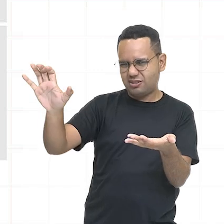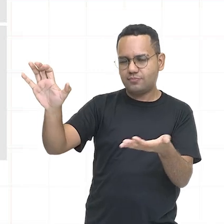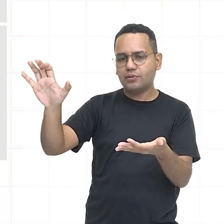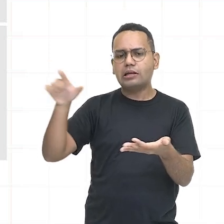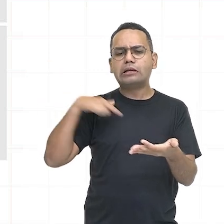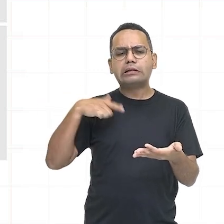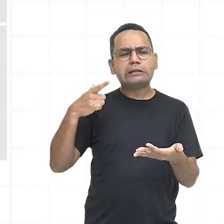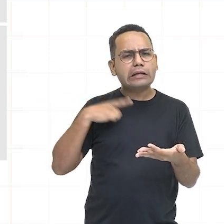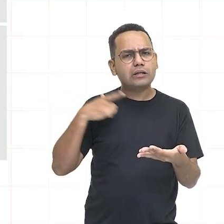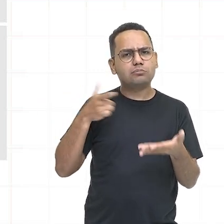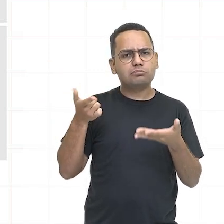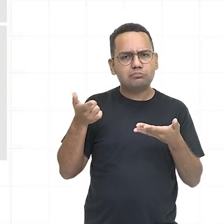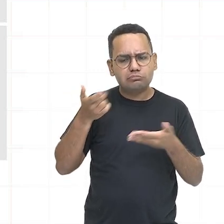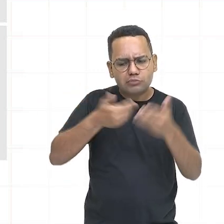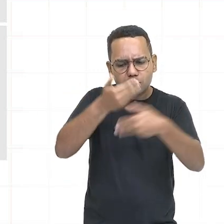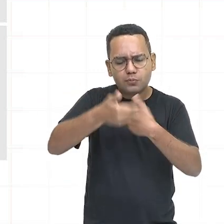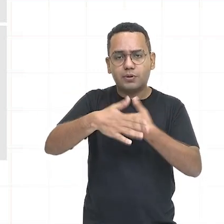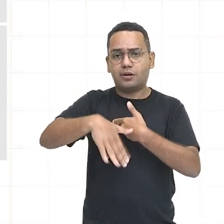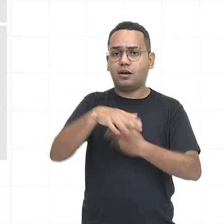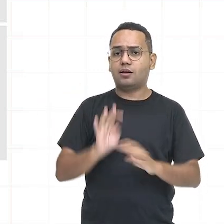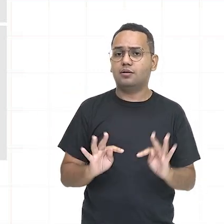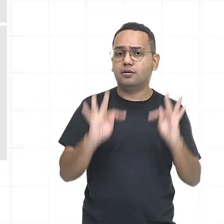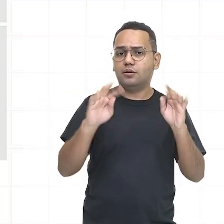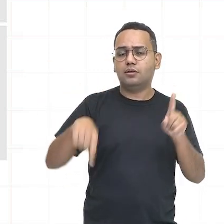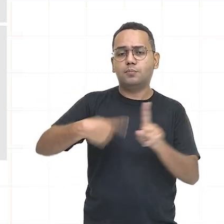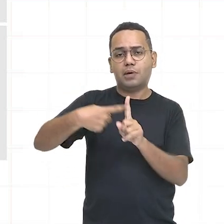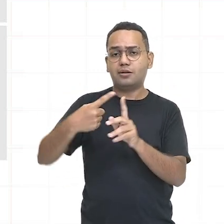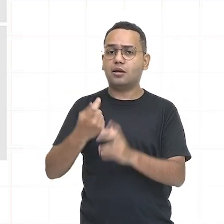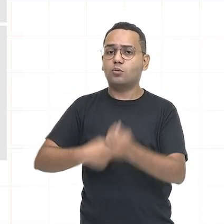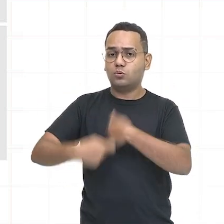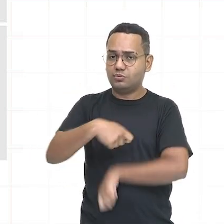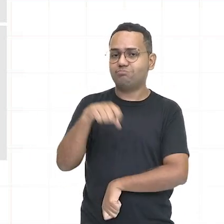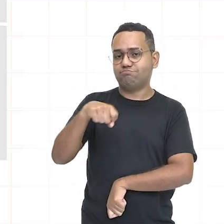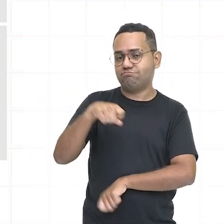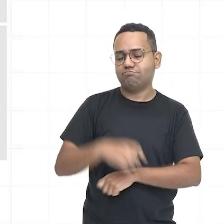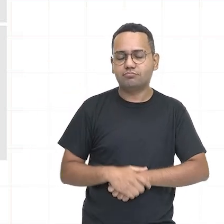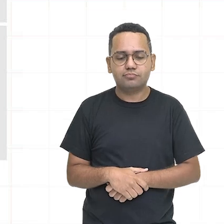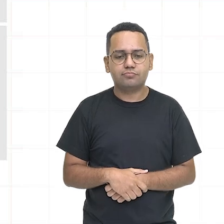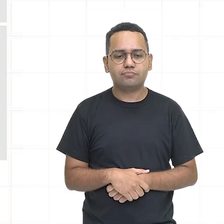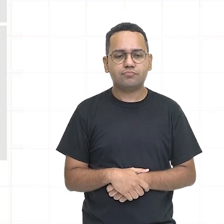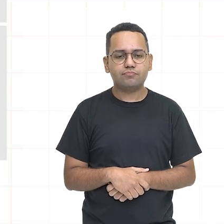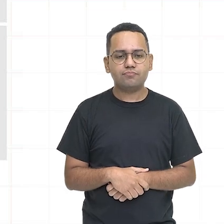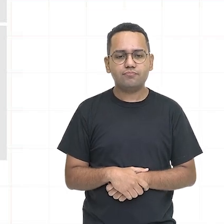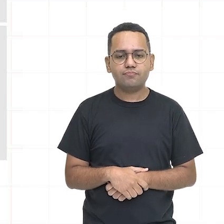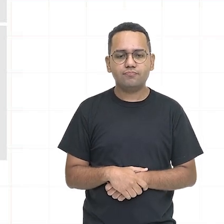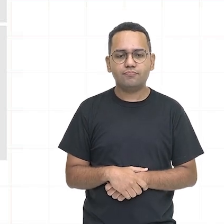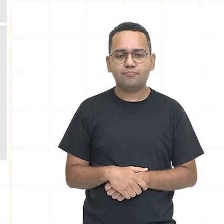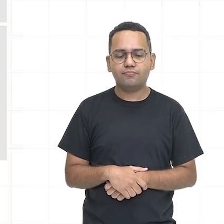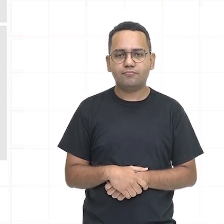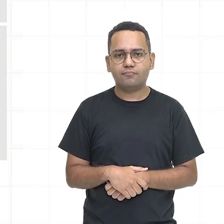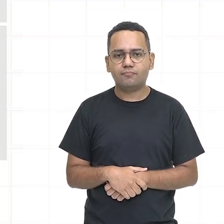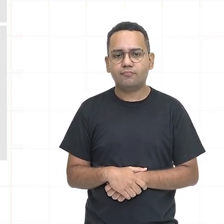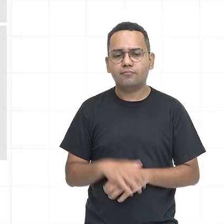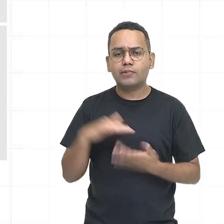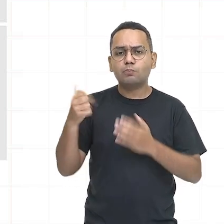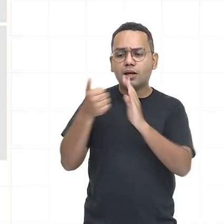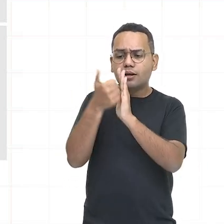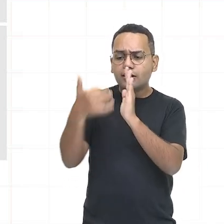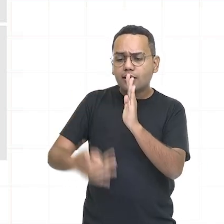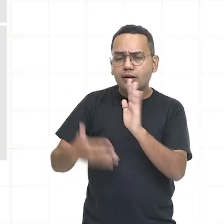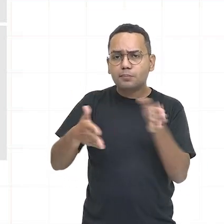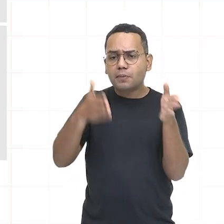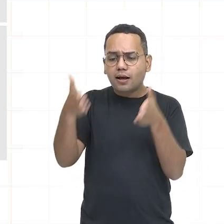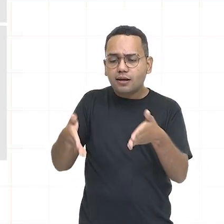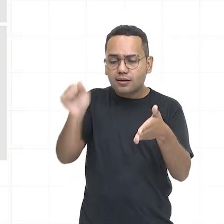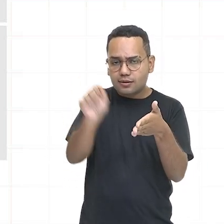parte tecnológica e, consequentemente, na economia. Então, a Ásia também não fica aí de trás. E um desses fatores, uma